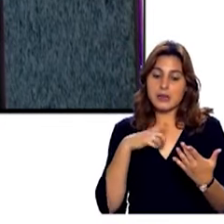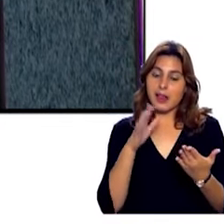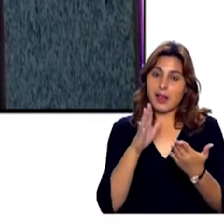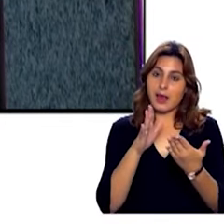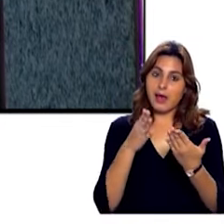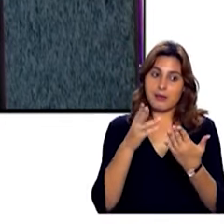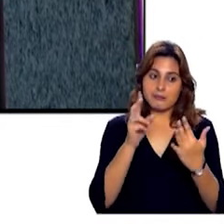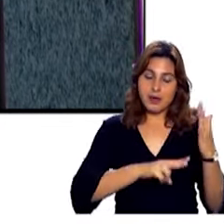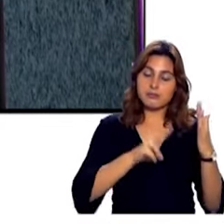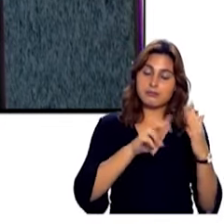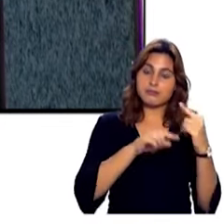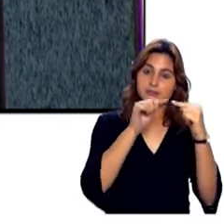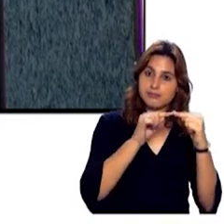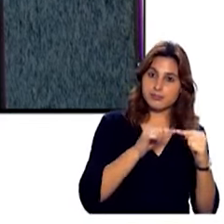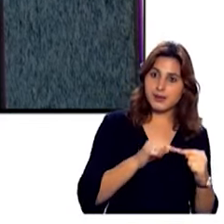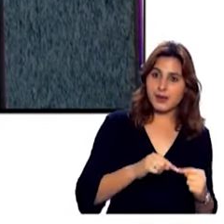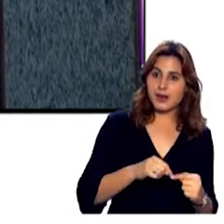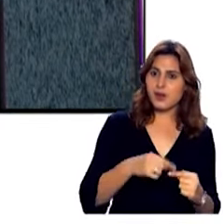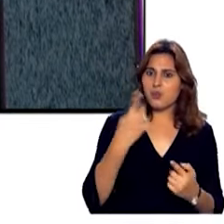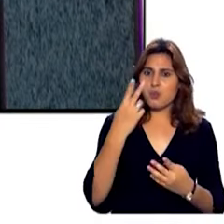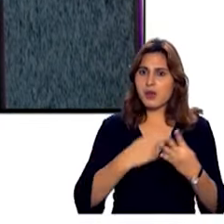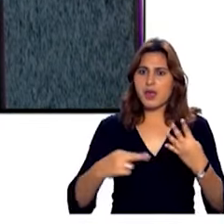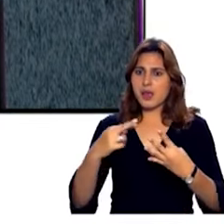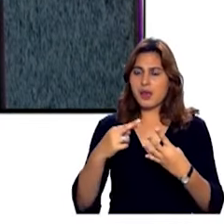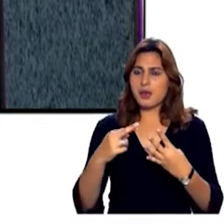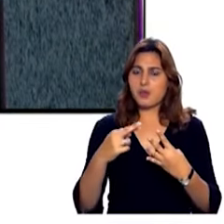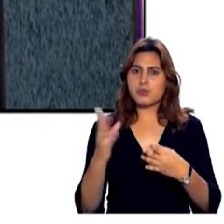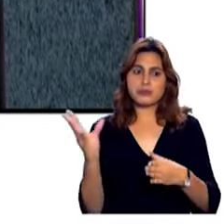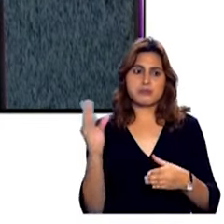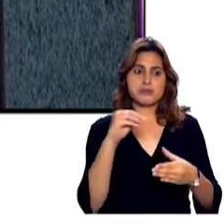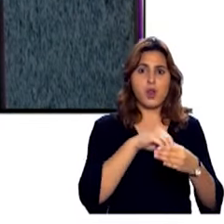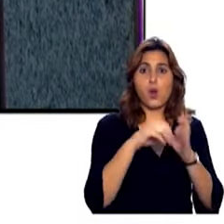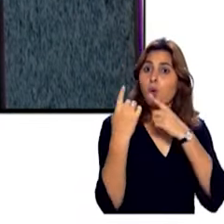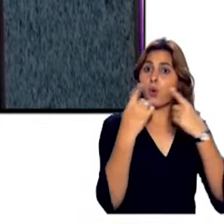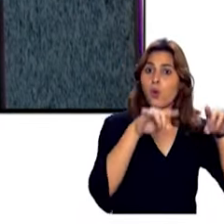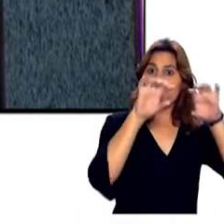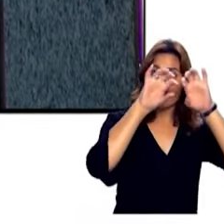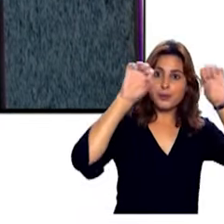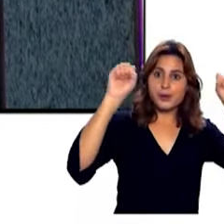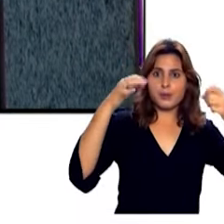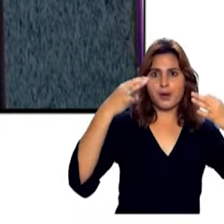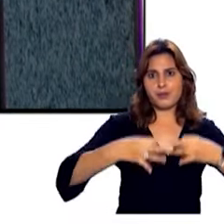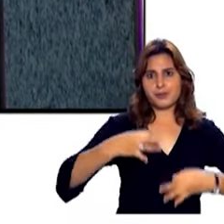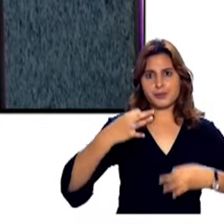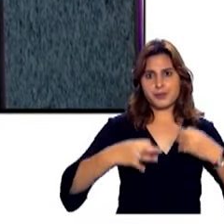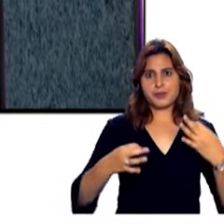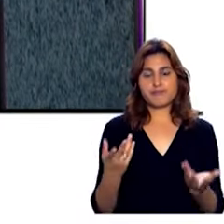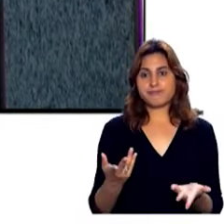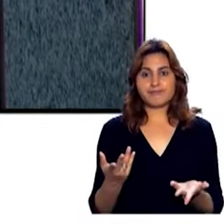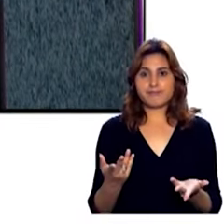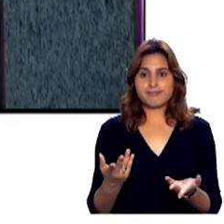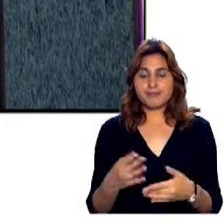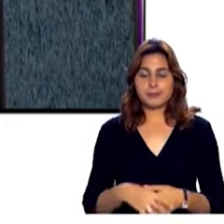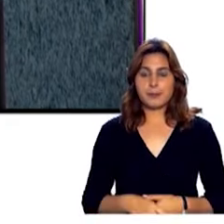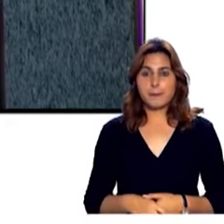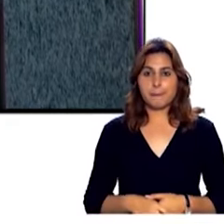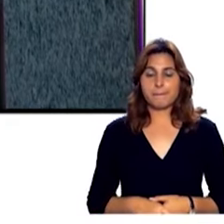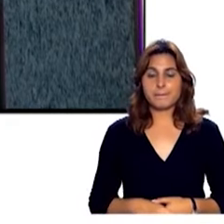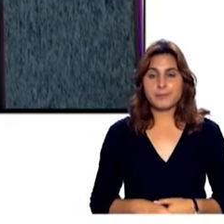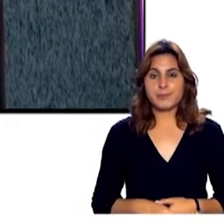à luz de um recurso interposto contra um tribunal eh eh eh